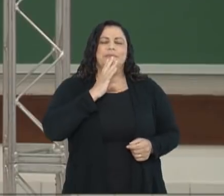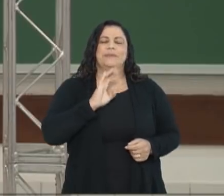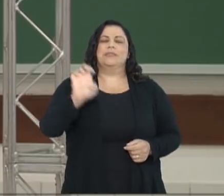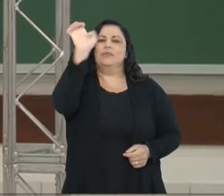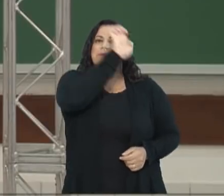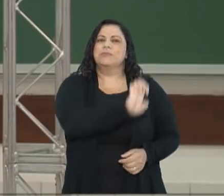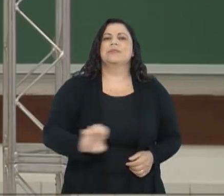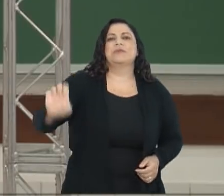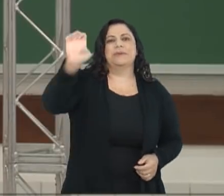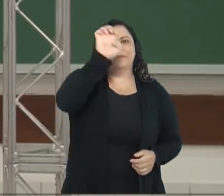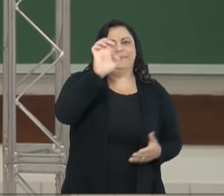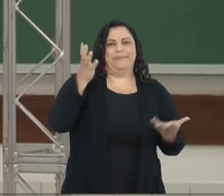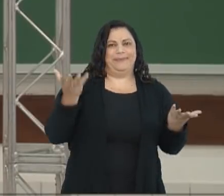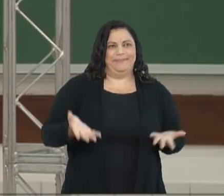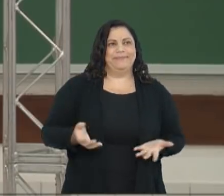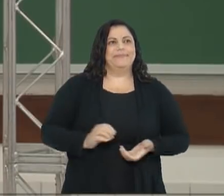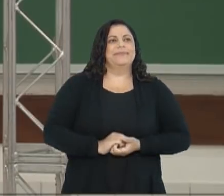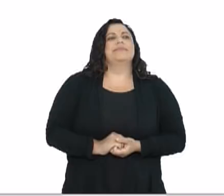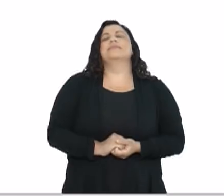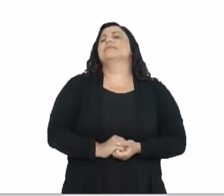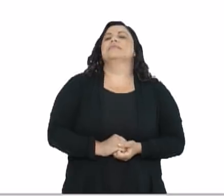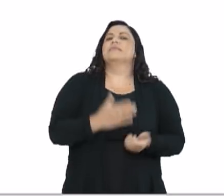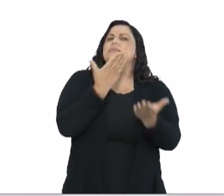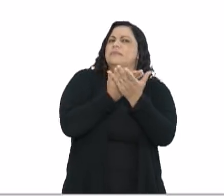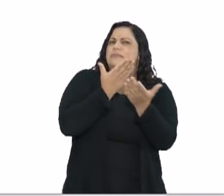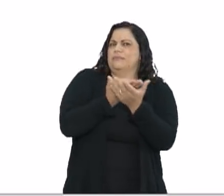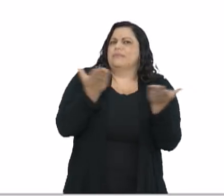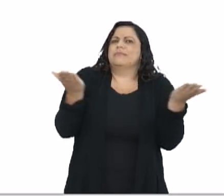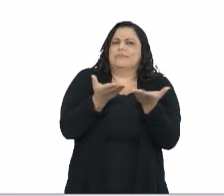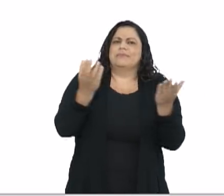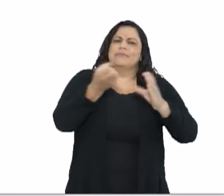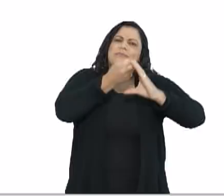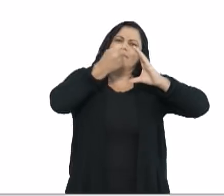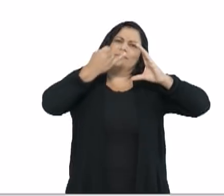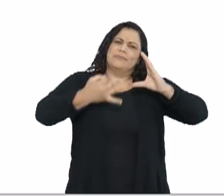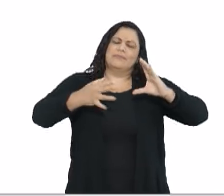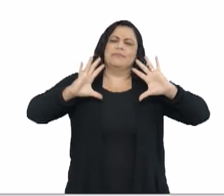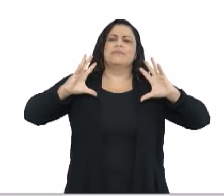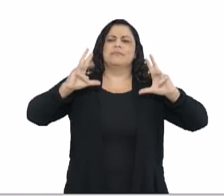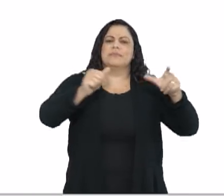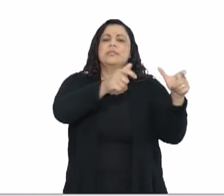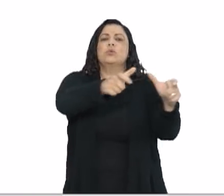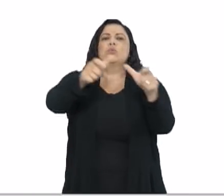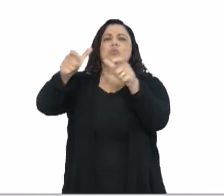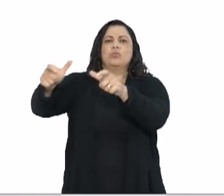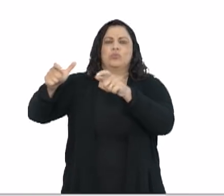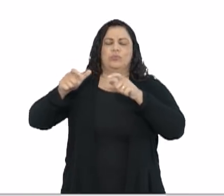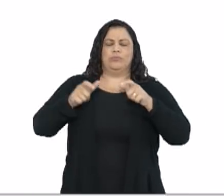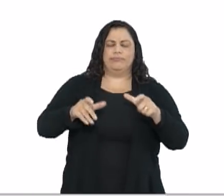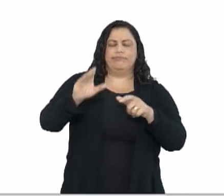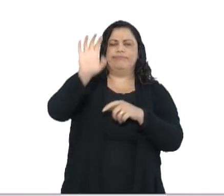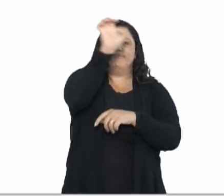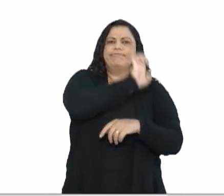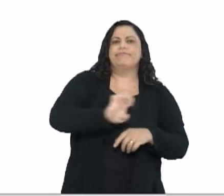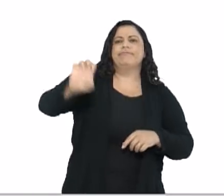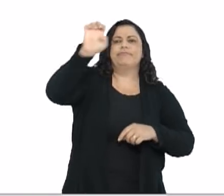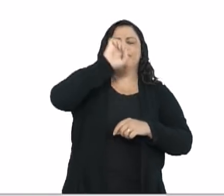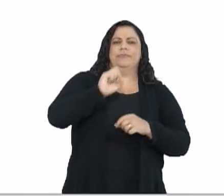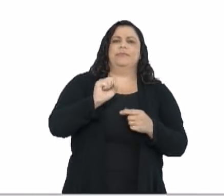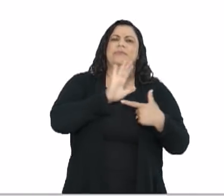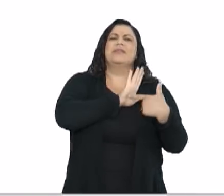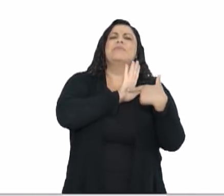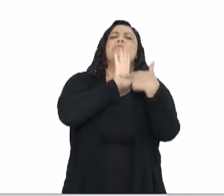certo? Então, na aula de hoje ali a gente viu essas características da paisagem da Europa, que expressa todo esse